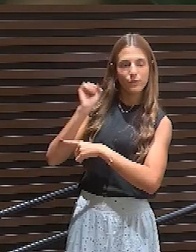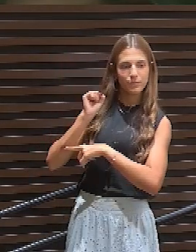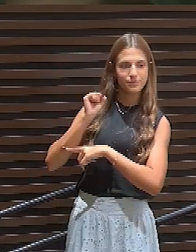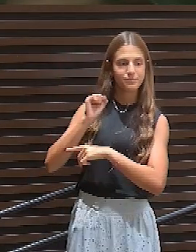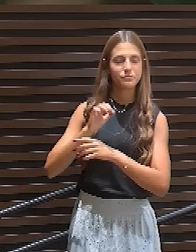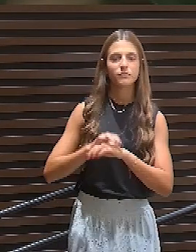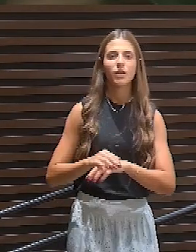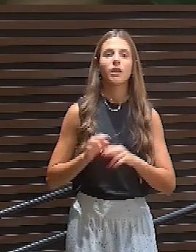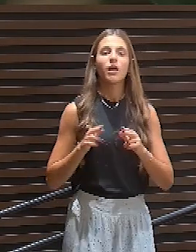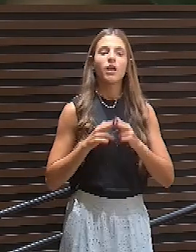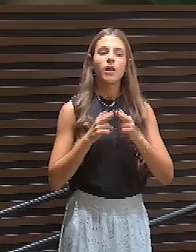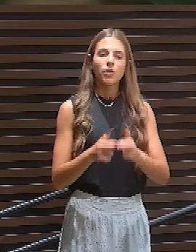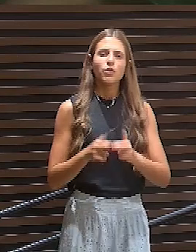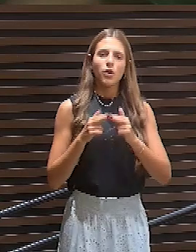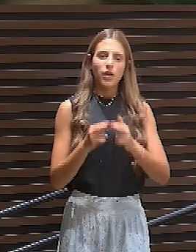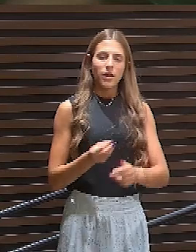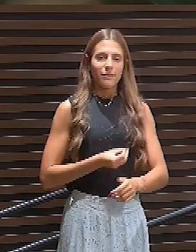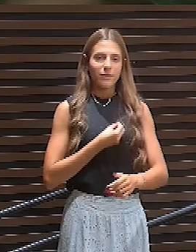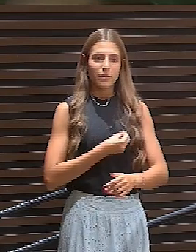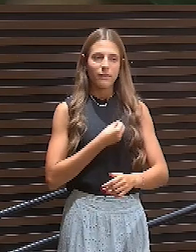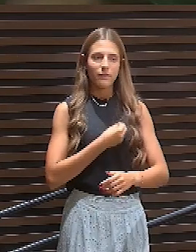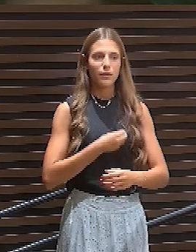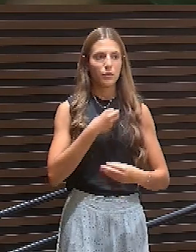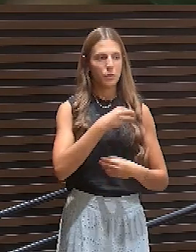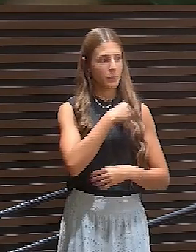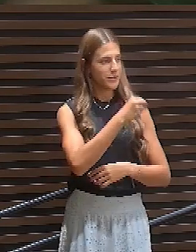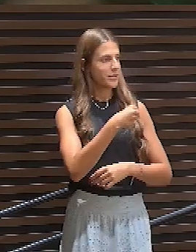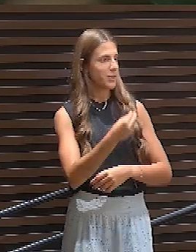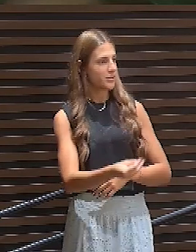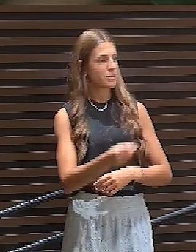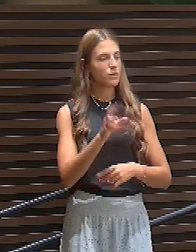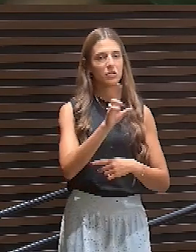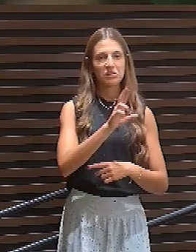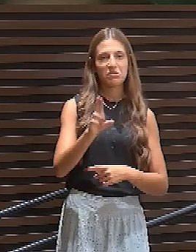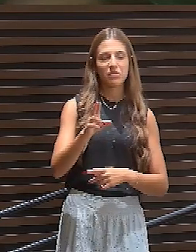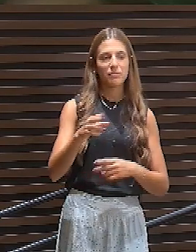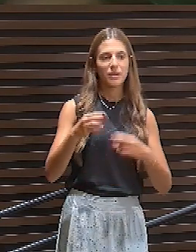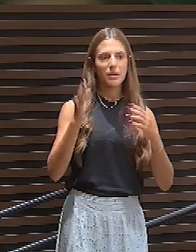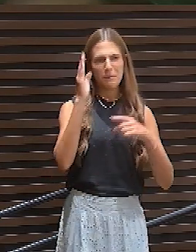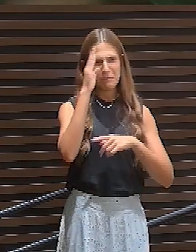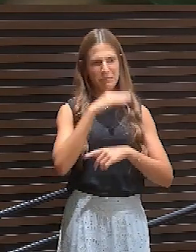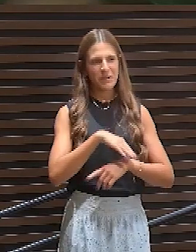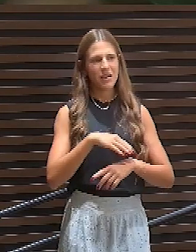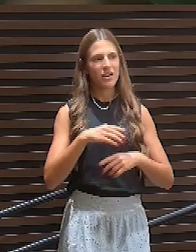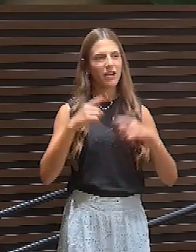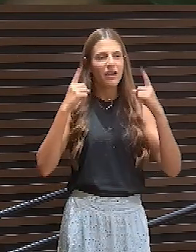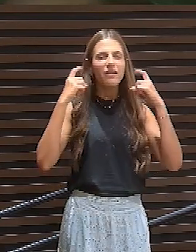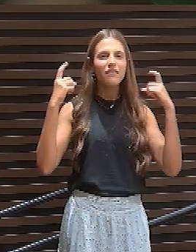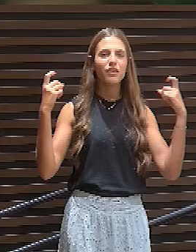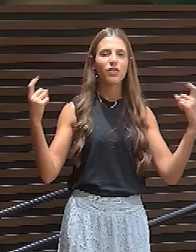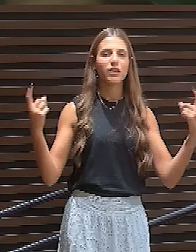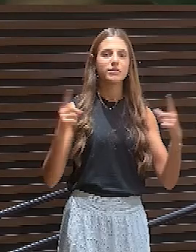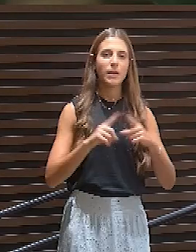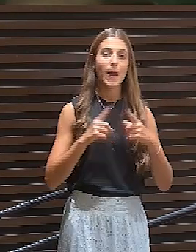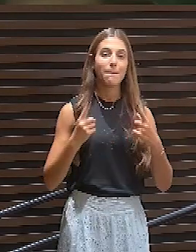Noé viveu em uma geração descrita como perversa e cheia de violência, mas